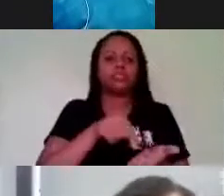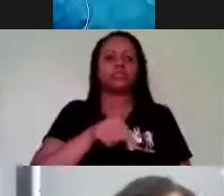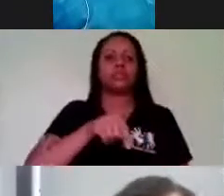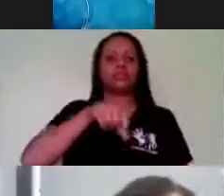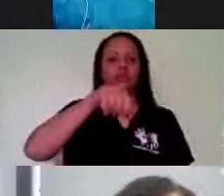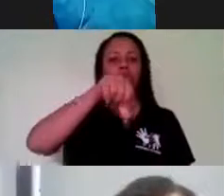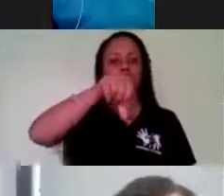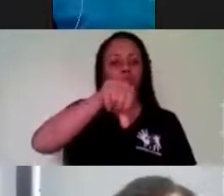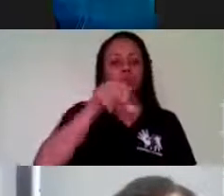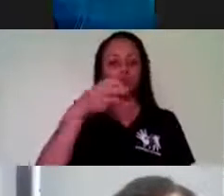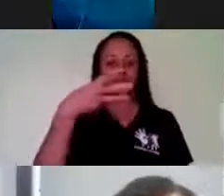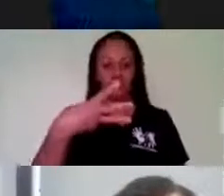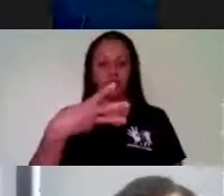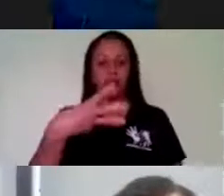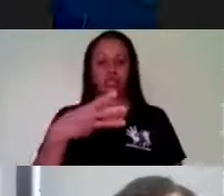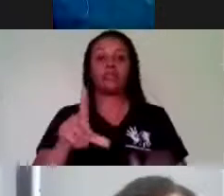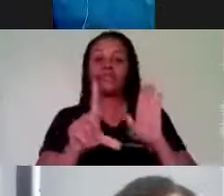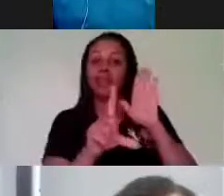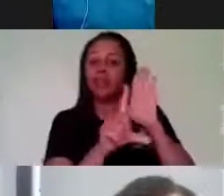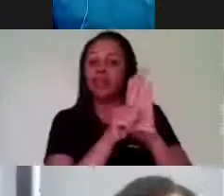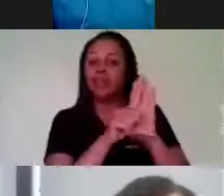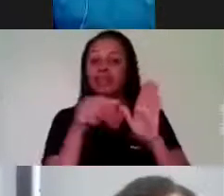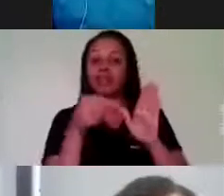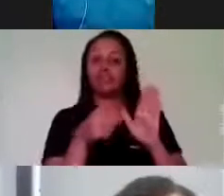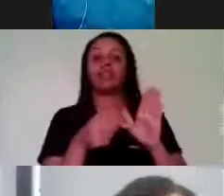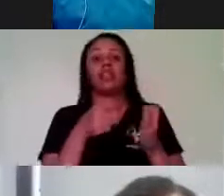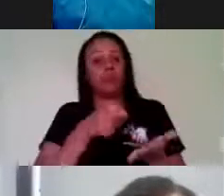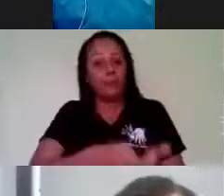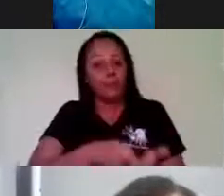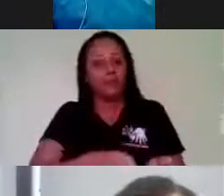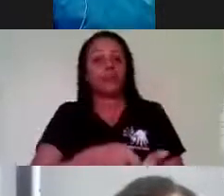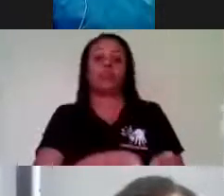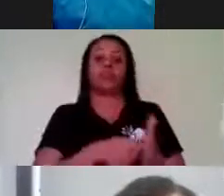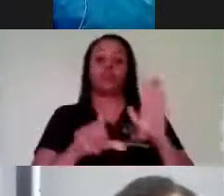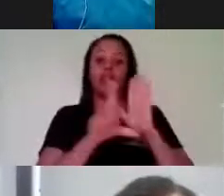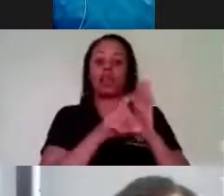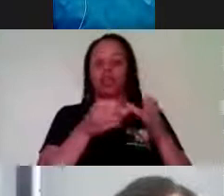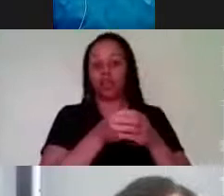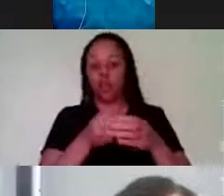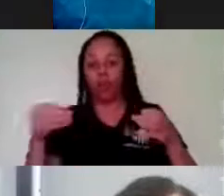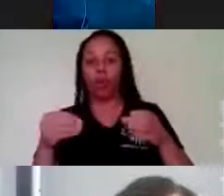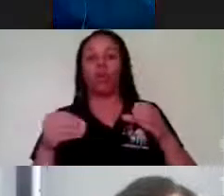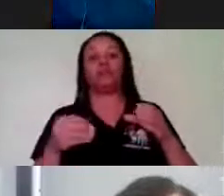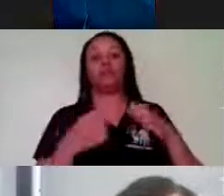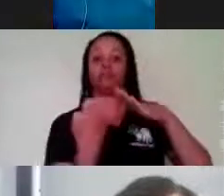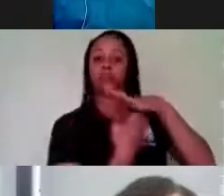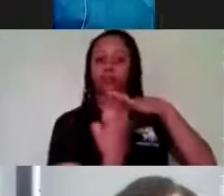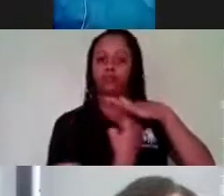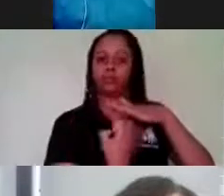8.213, né, que é o que determina as cotas obrigatórias das empresas. E era só ir acrescentar que